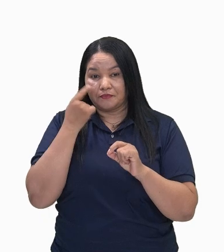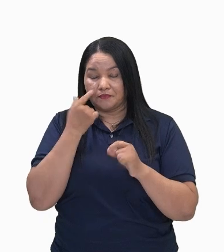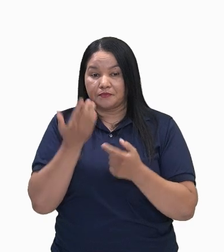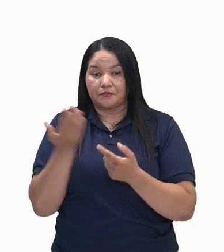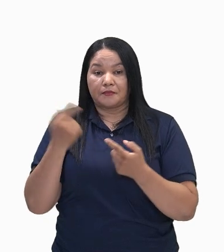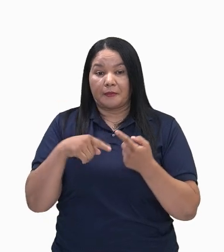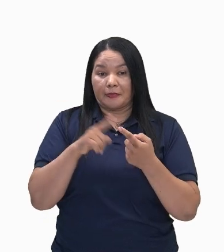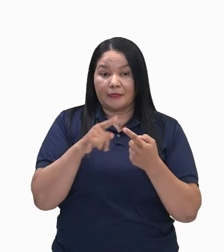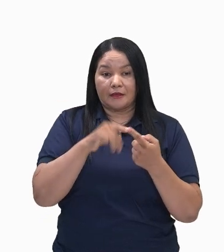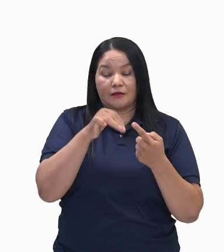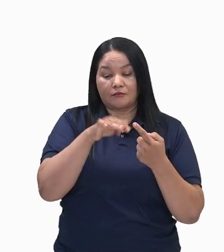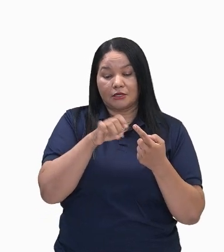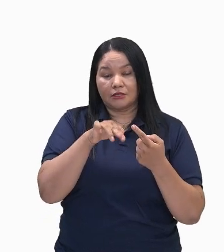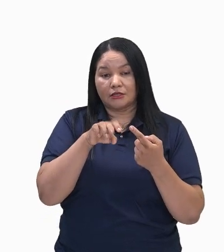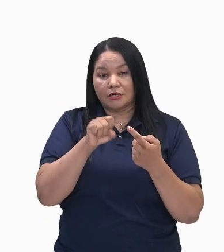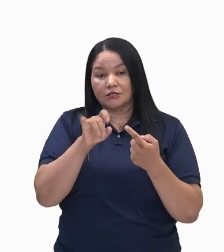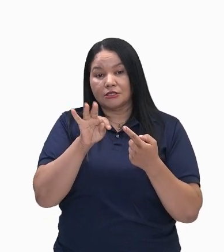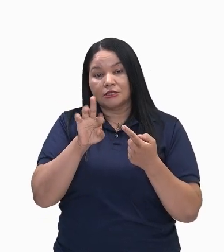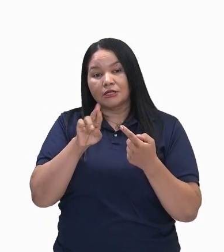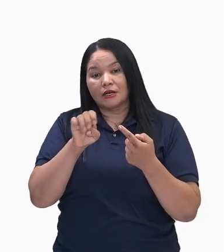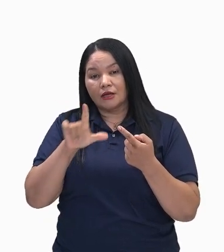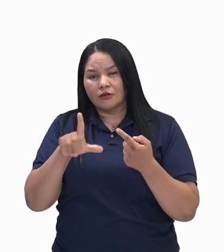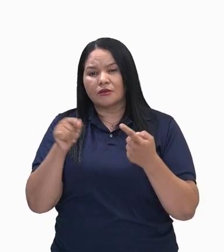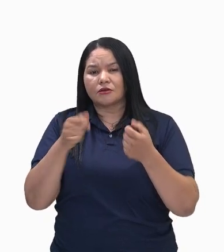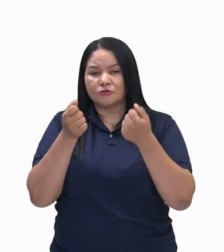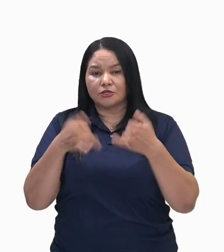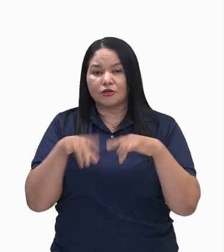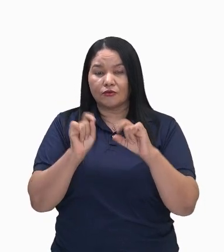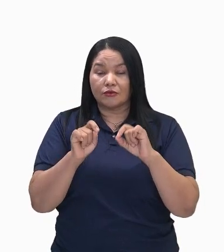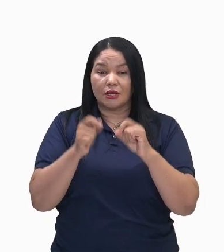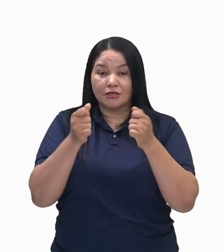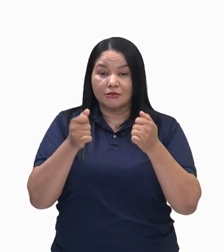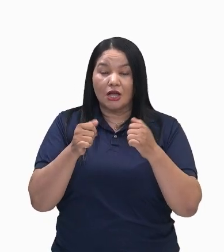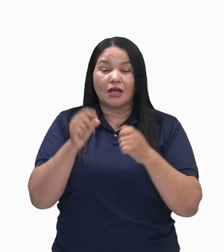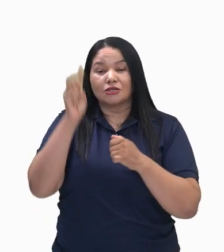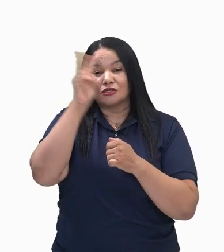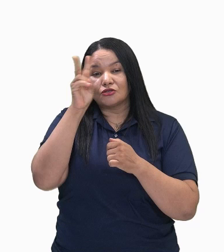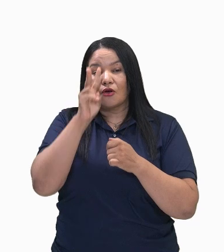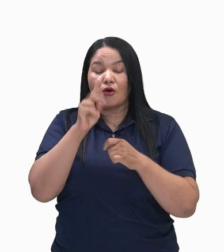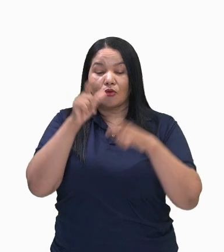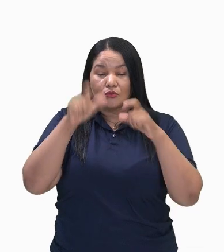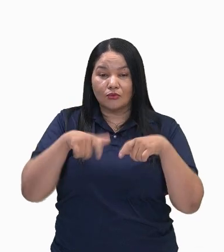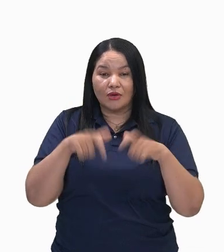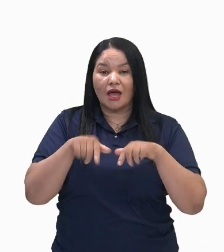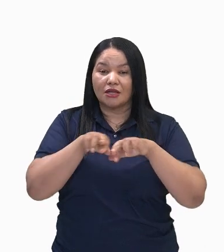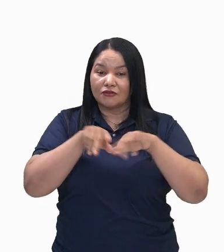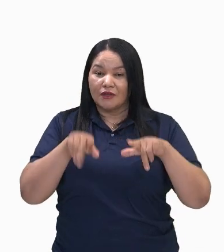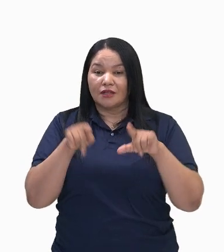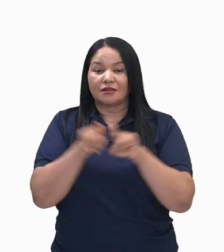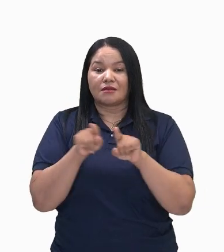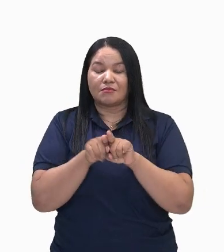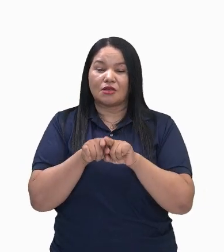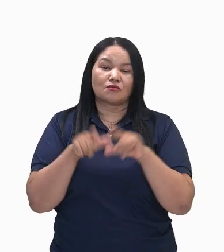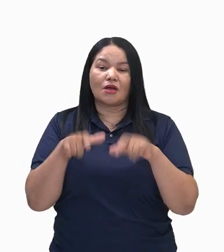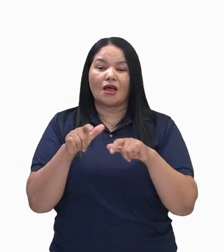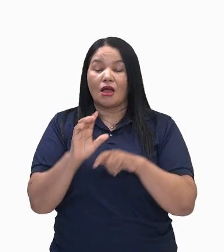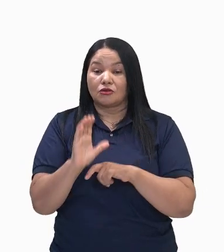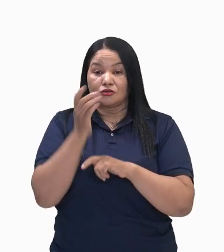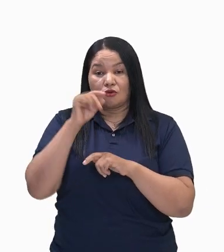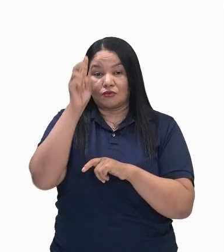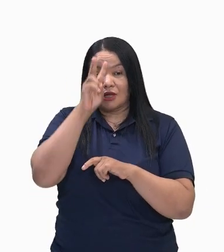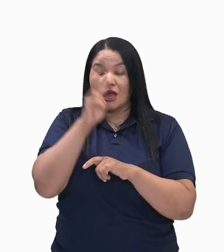são poetas, bárbaros, cujo ali trazia a questão da história dos lugares diferentes, eventos históricos reais